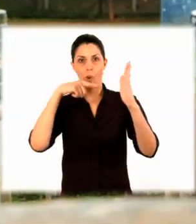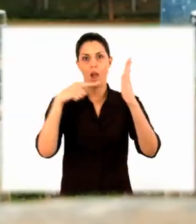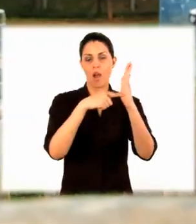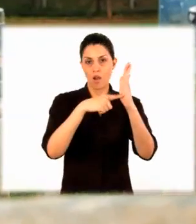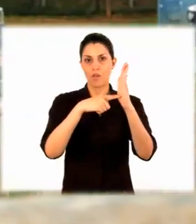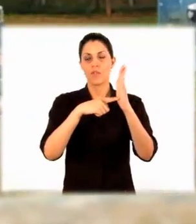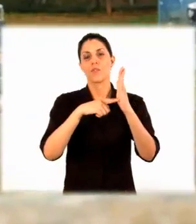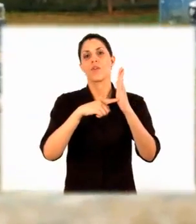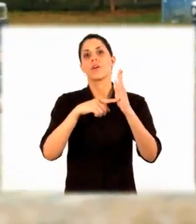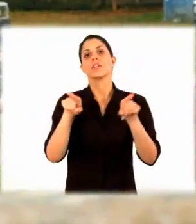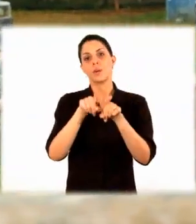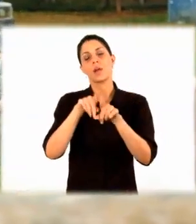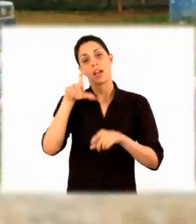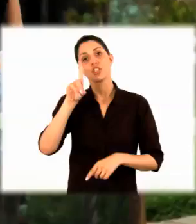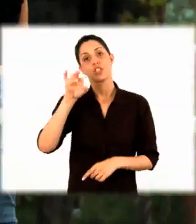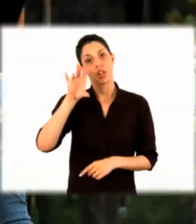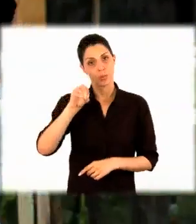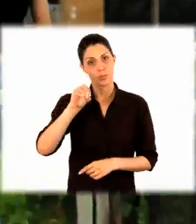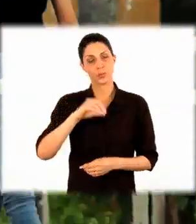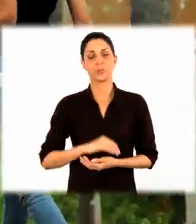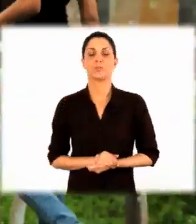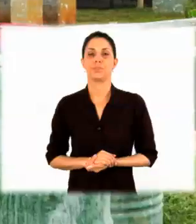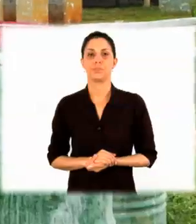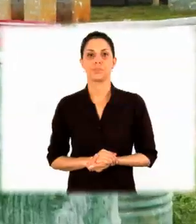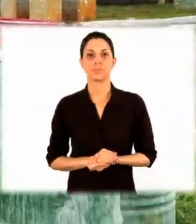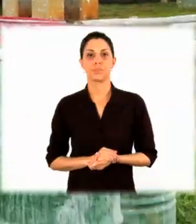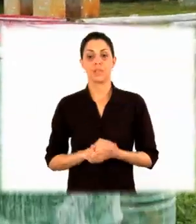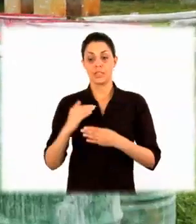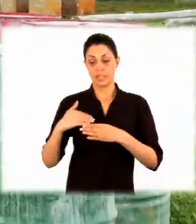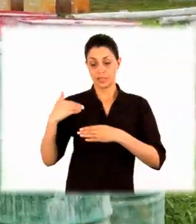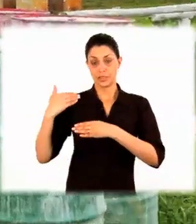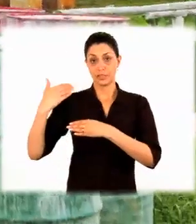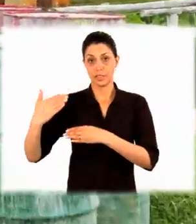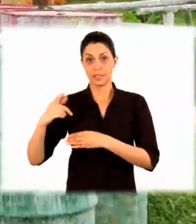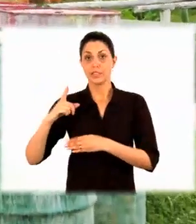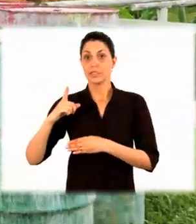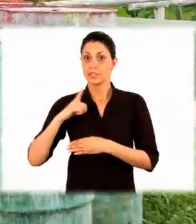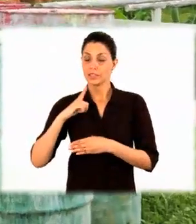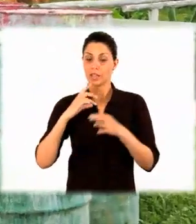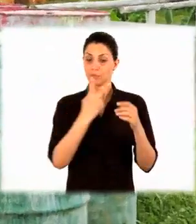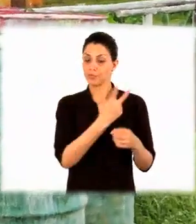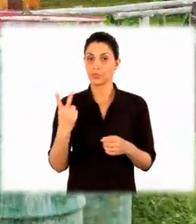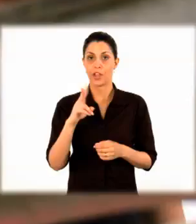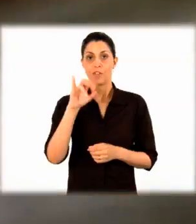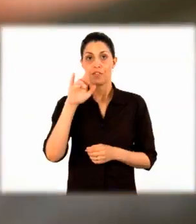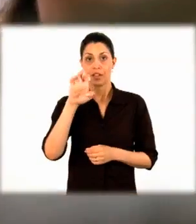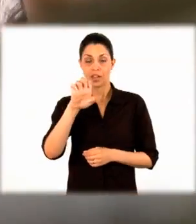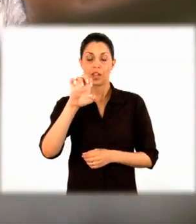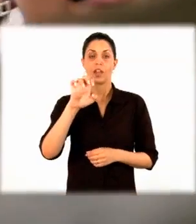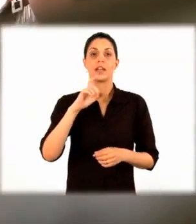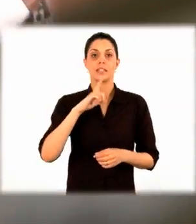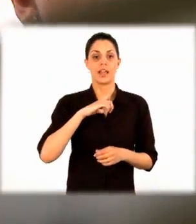o alvo, ali também é transitivo direto. E aqui atrás dos tambores, você tinha a opção vire à esquerda